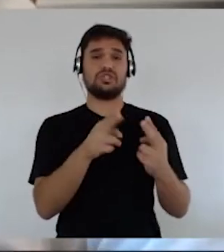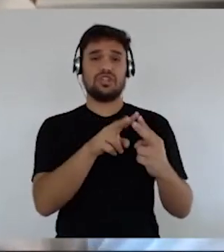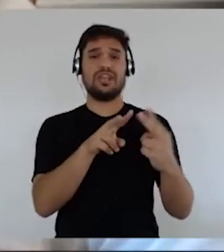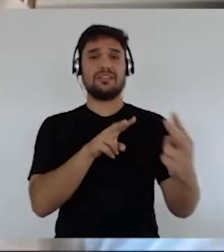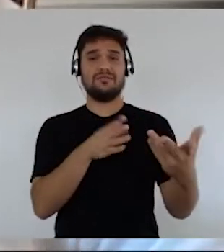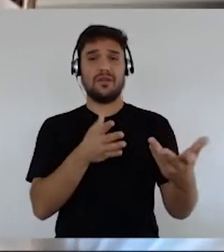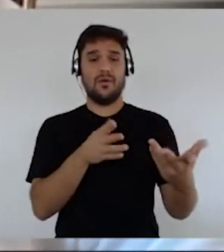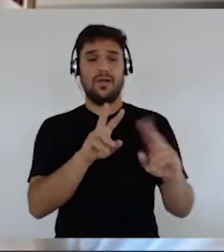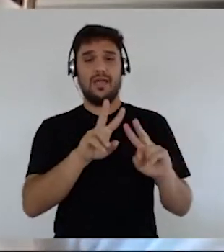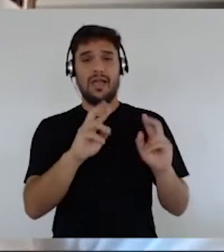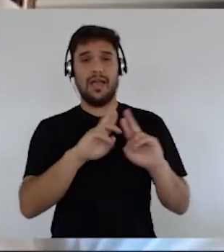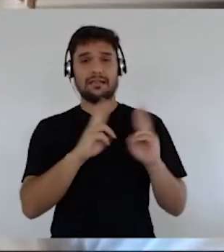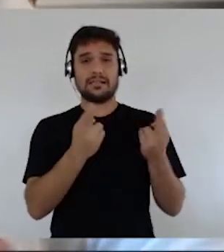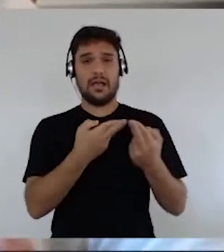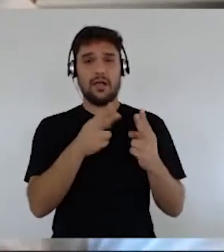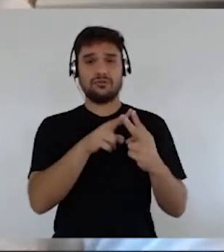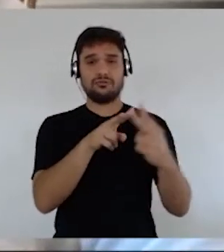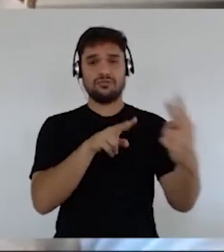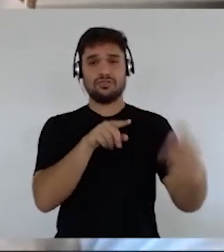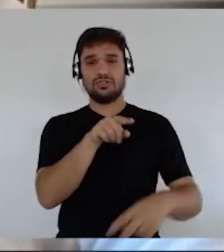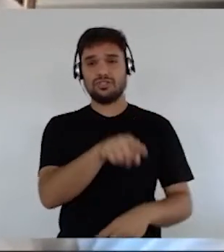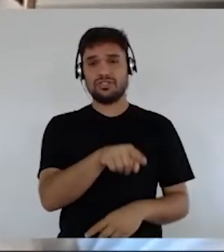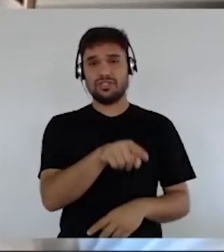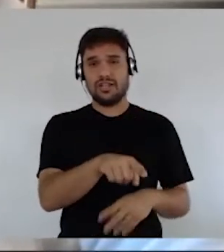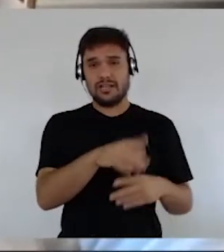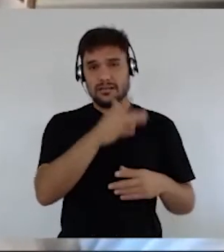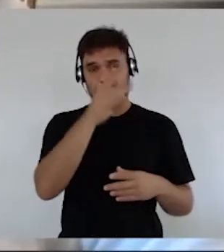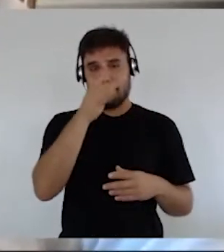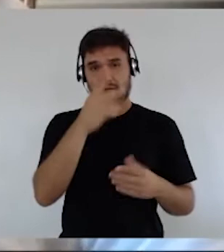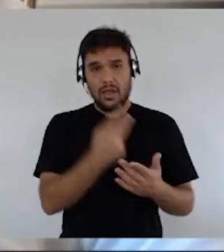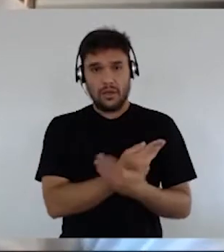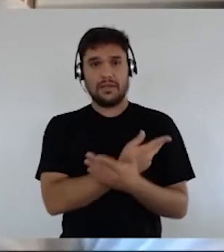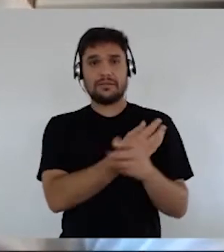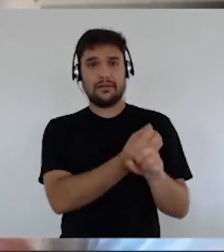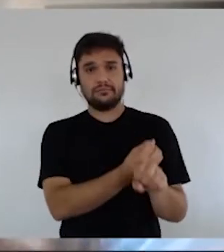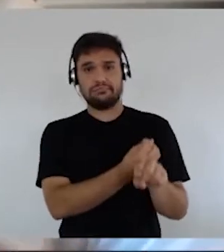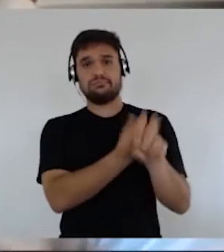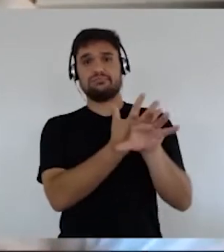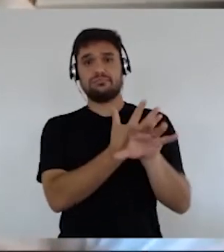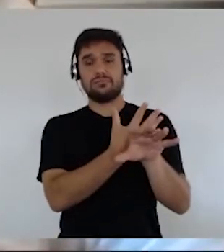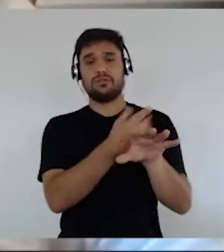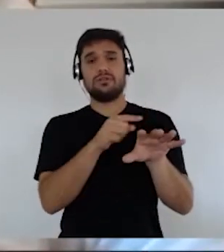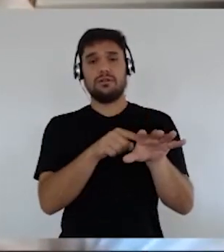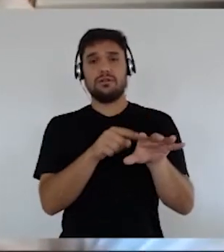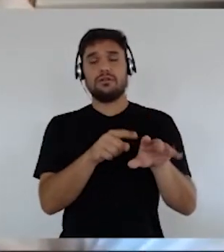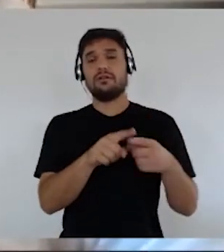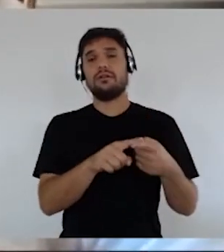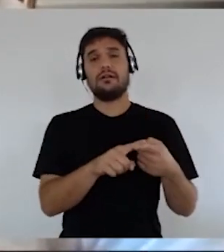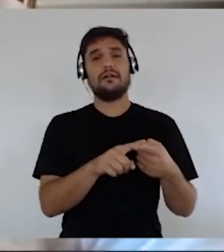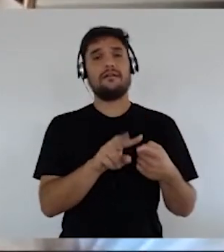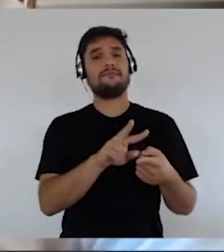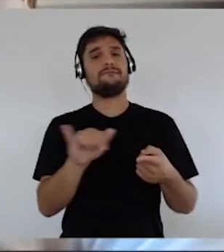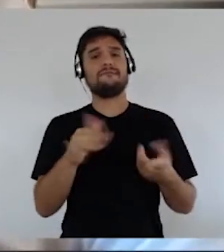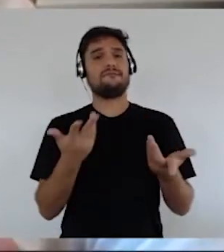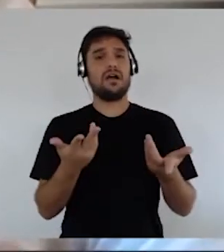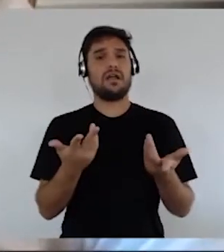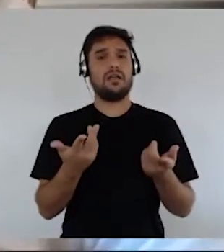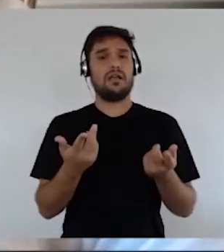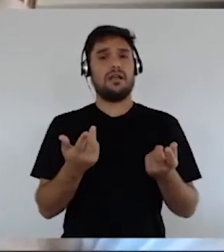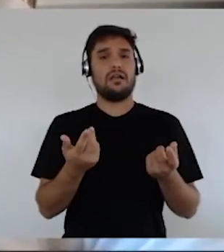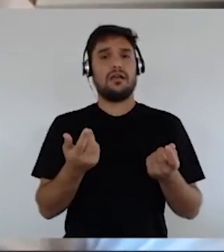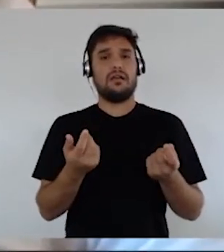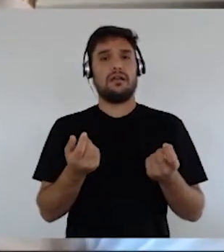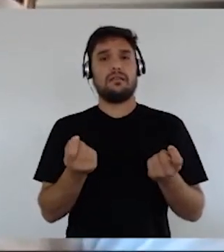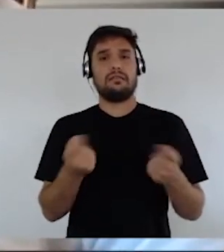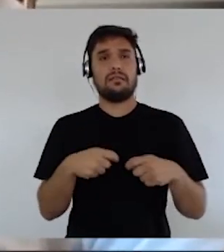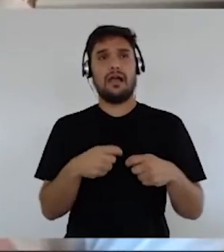as audiências que se realizarem de forma telemática vão perder essa